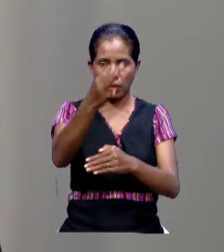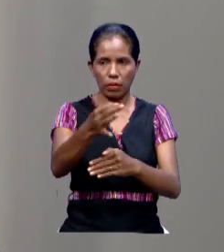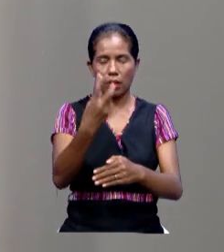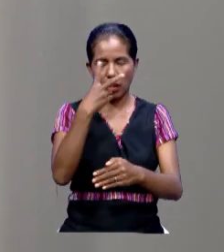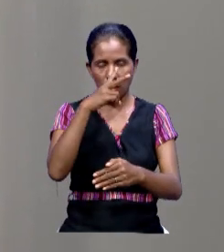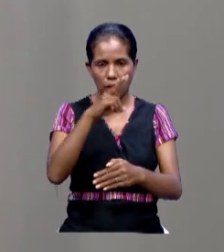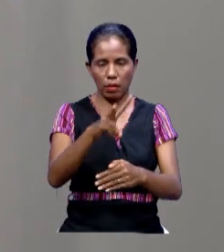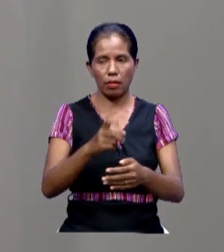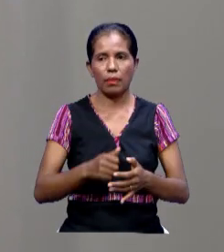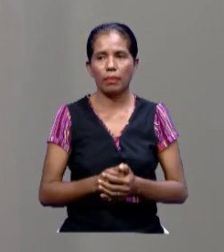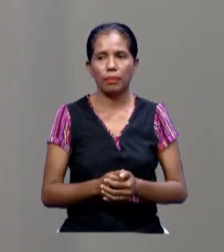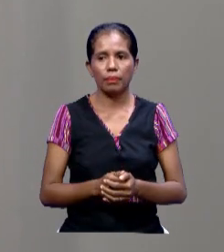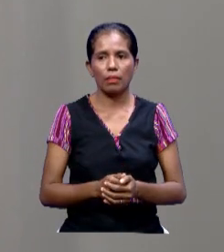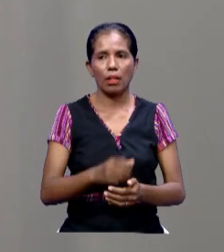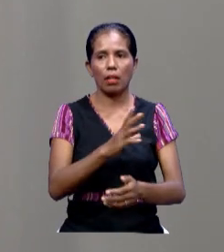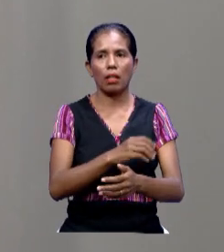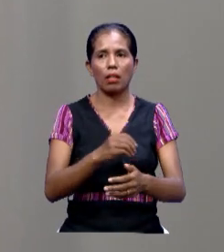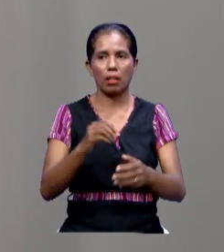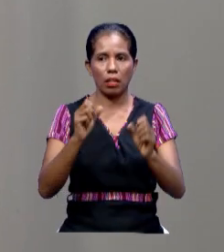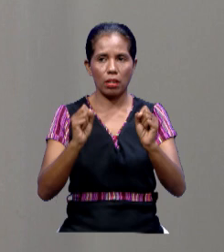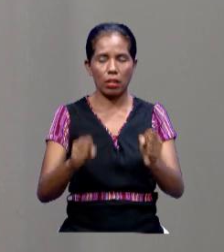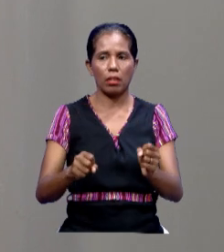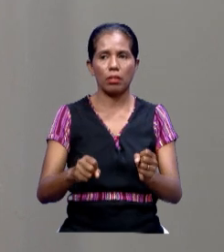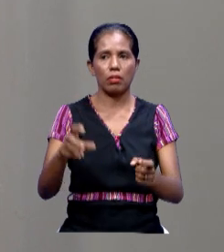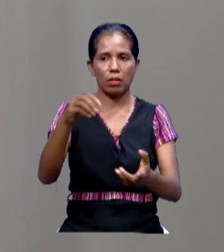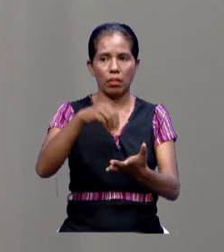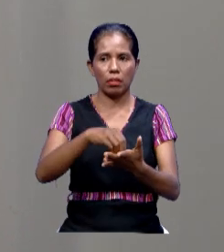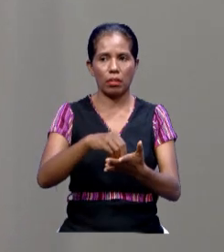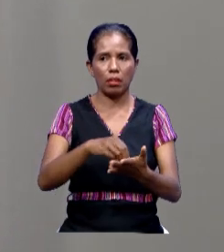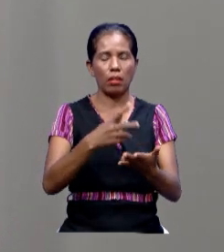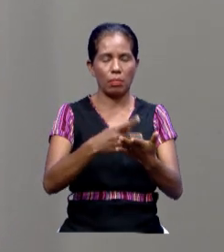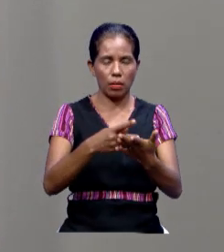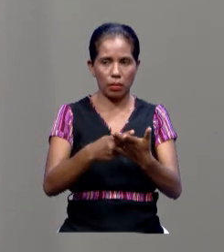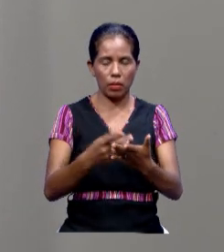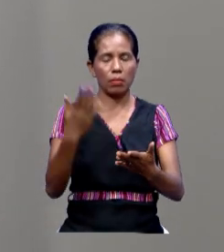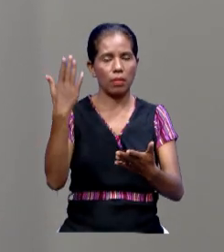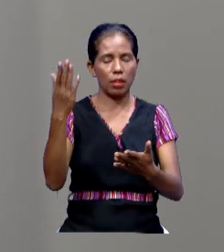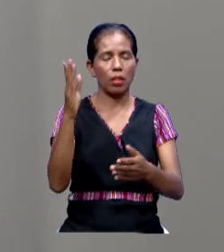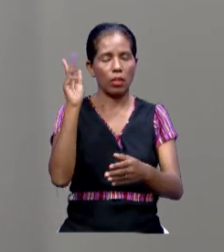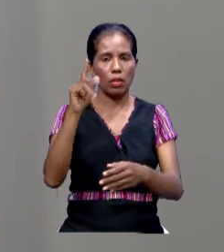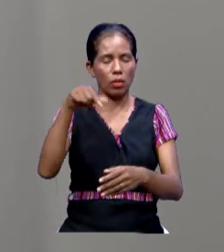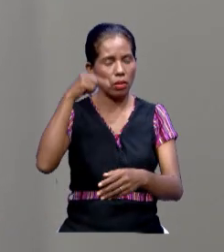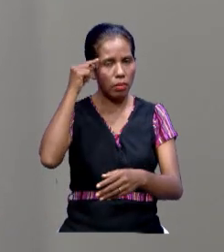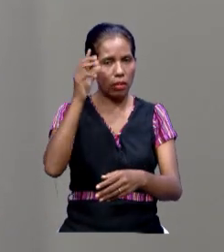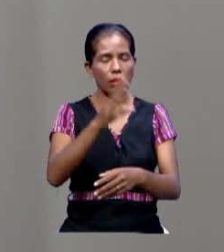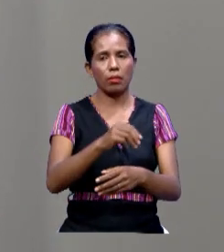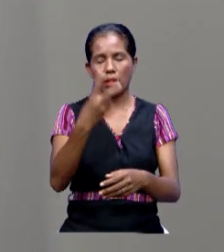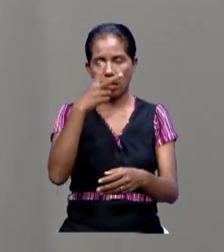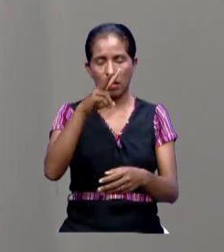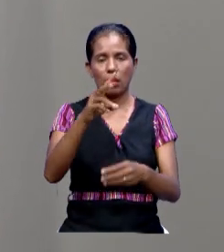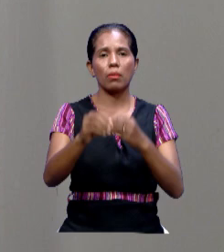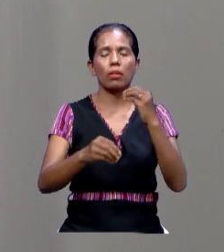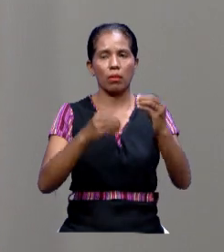iya possibilidade de atu kria proposta uma baia governo e ao mesmo tempo haremos